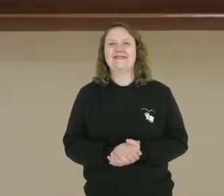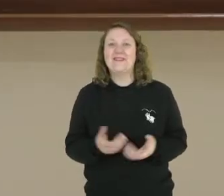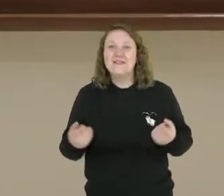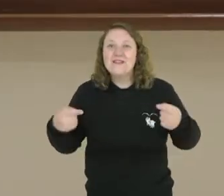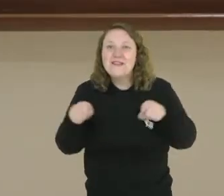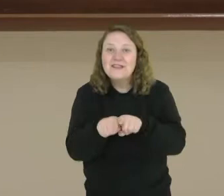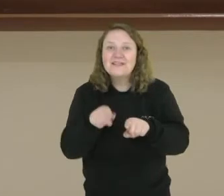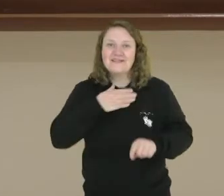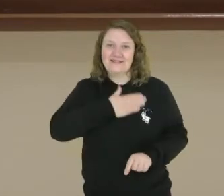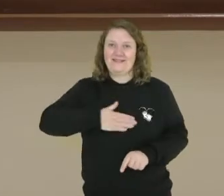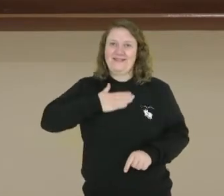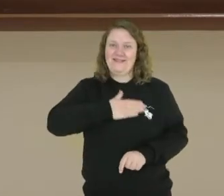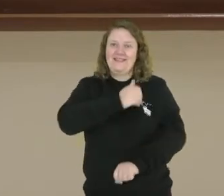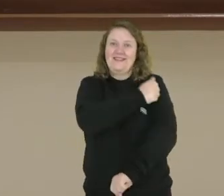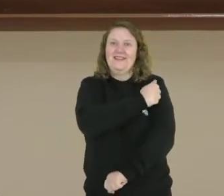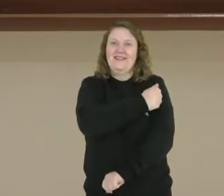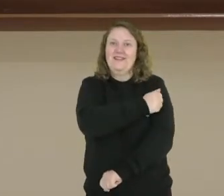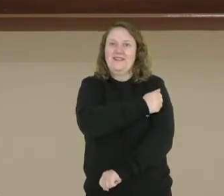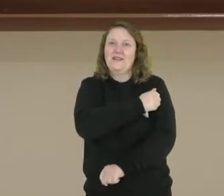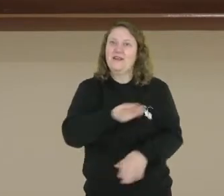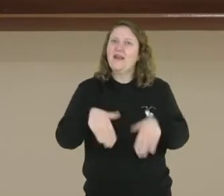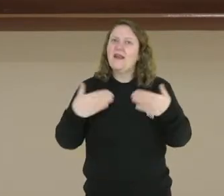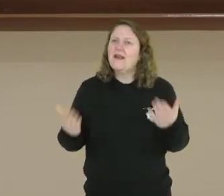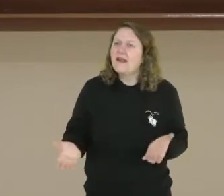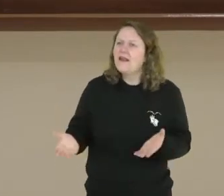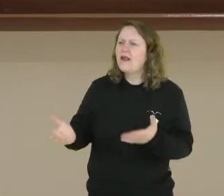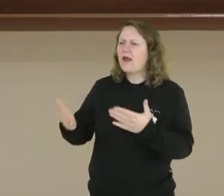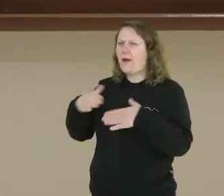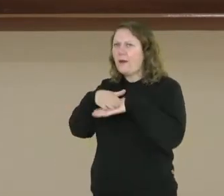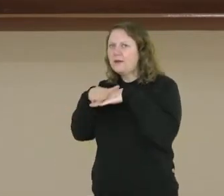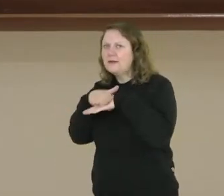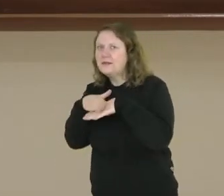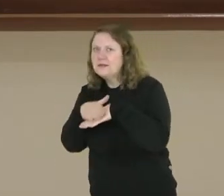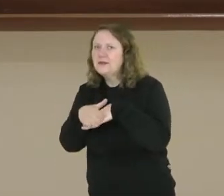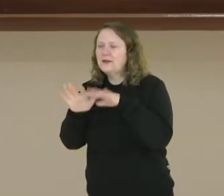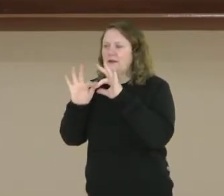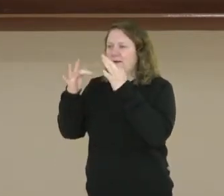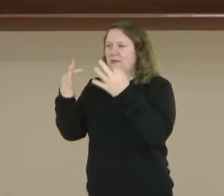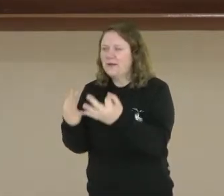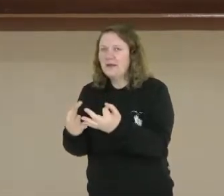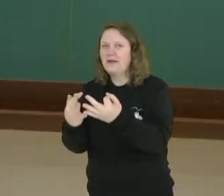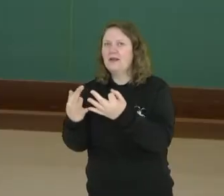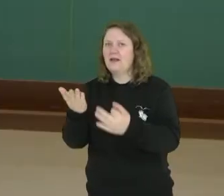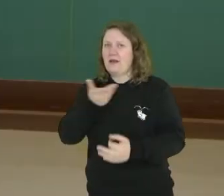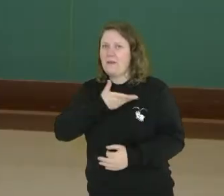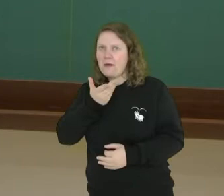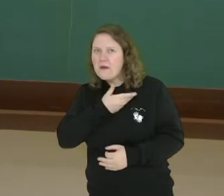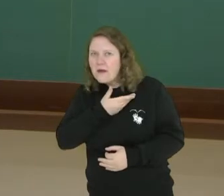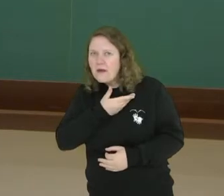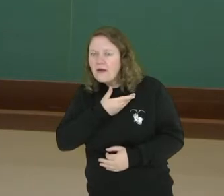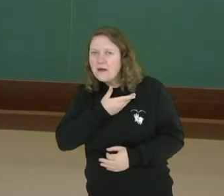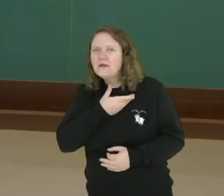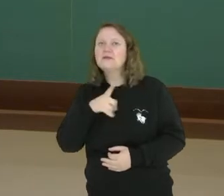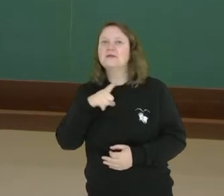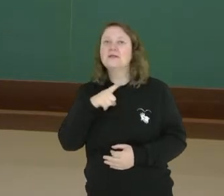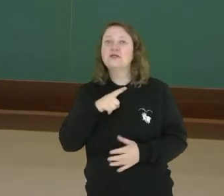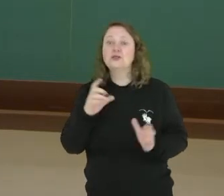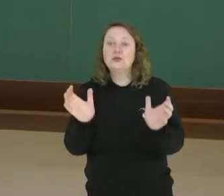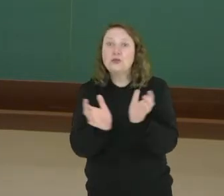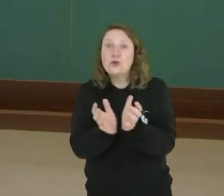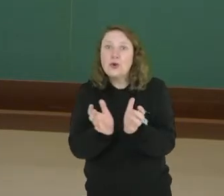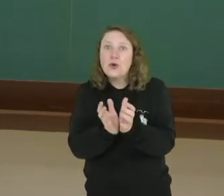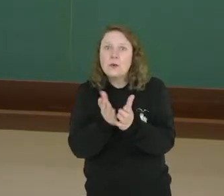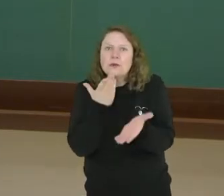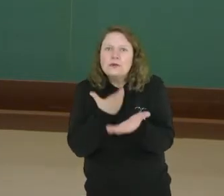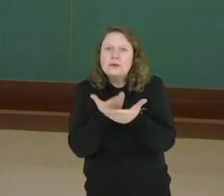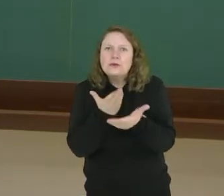Voltei, queridos alunos. E aí, conversou aí com a família? Conversou com os colegas? Tem uma turminha aí, uma galerinha estudando junto sobre